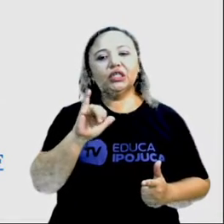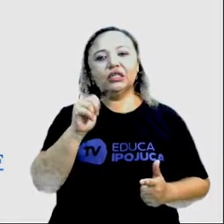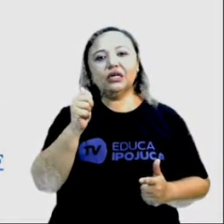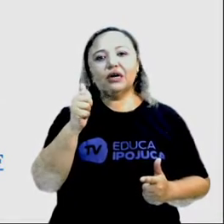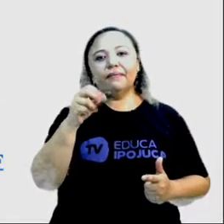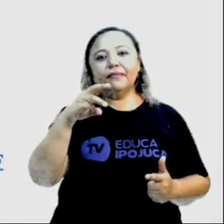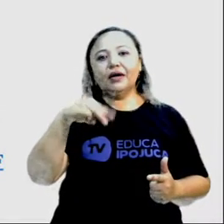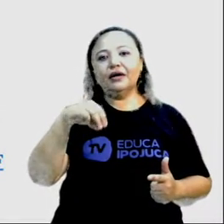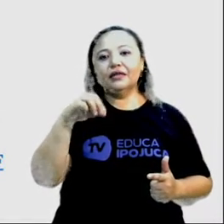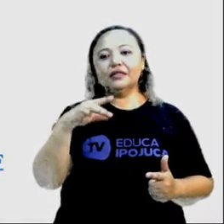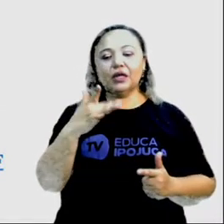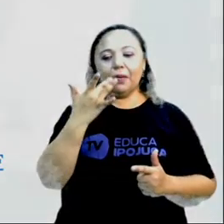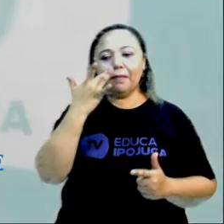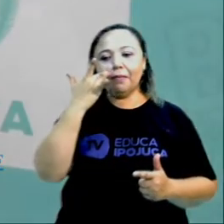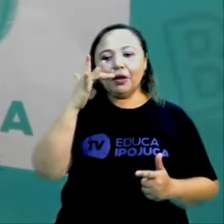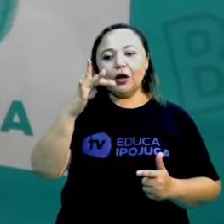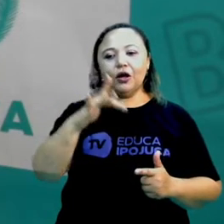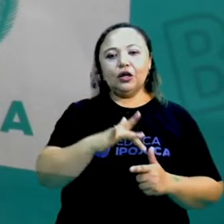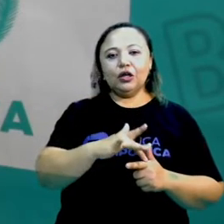diamante.